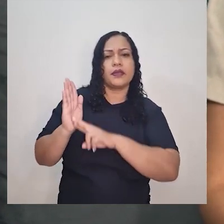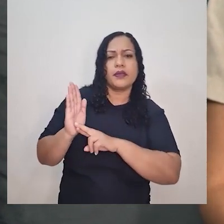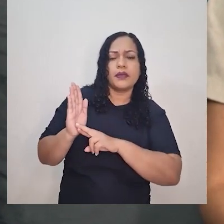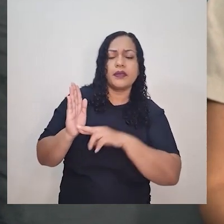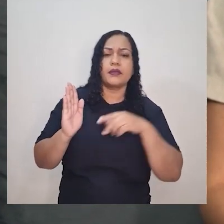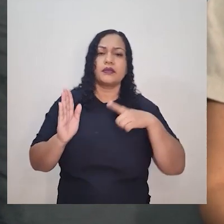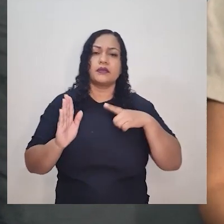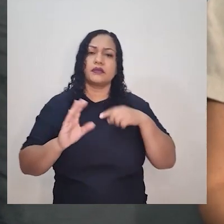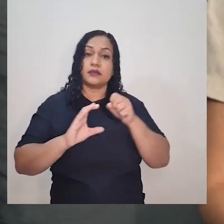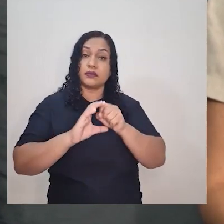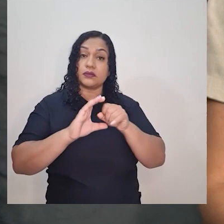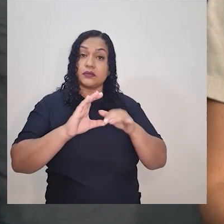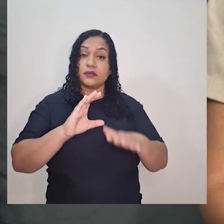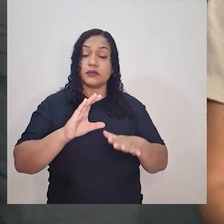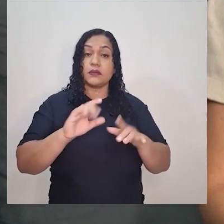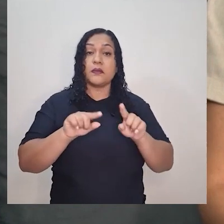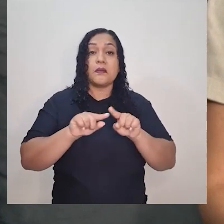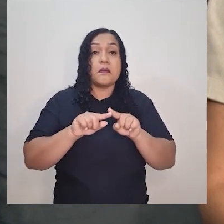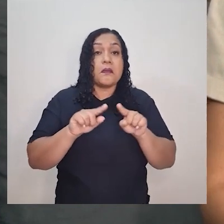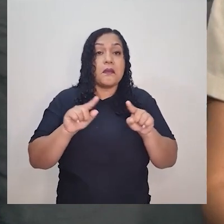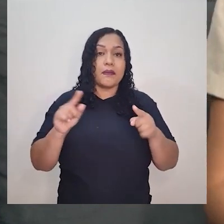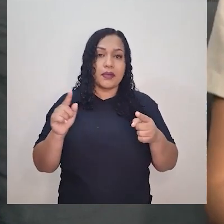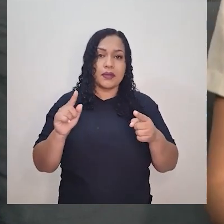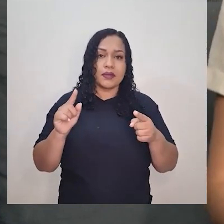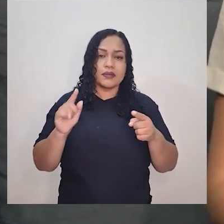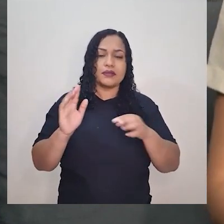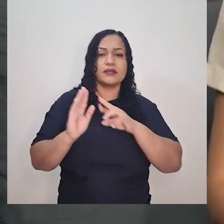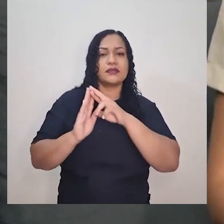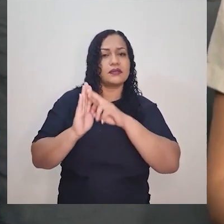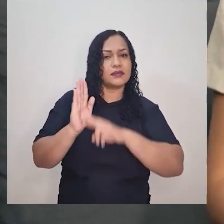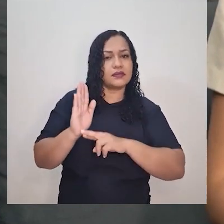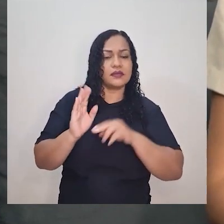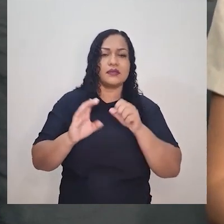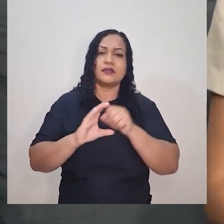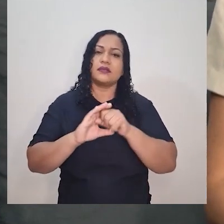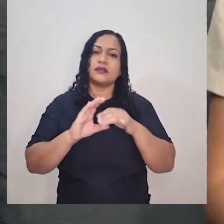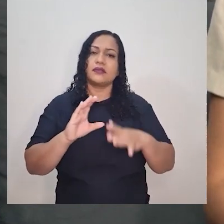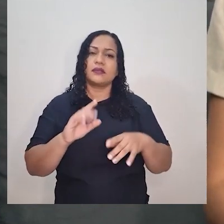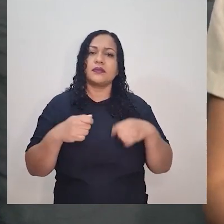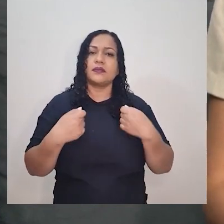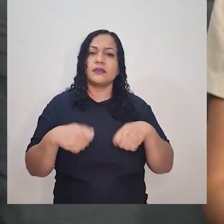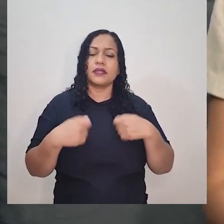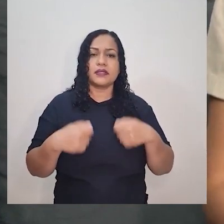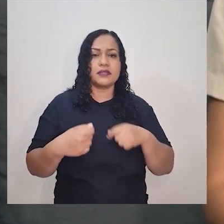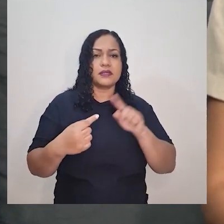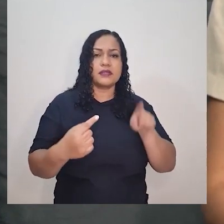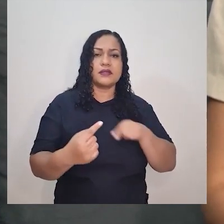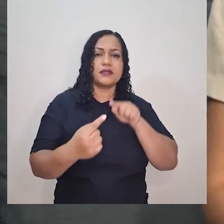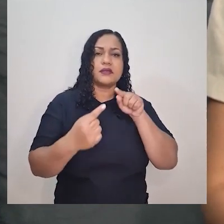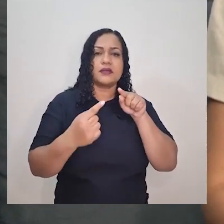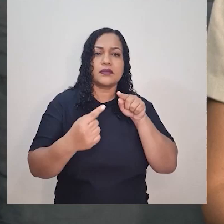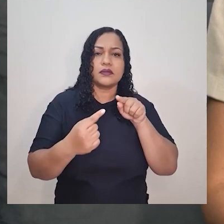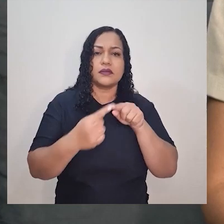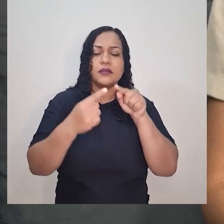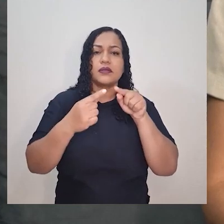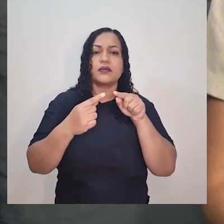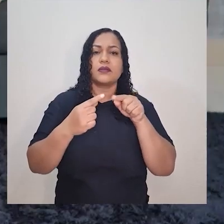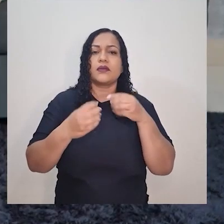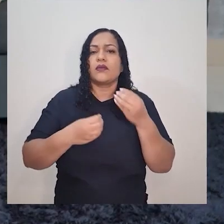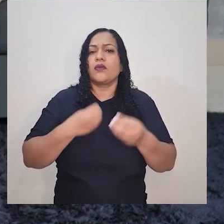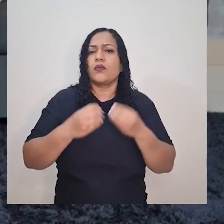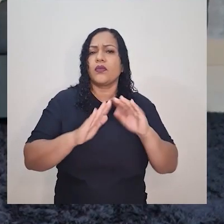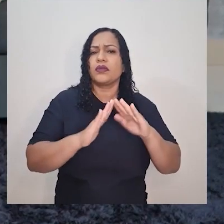suas características, mas essas normas e características ela vai de encontro com a realidade das nossas escolas,